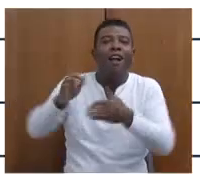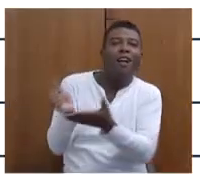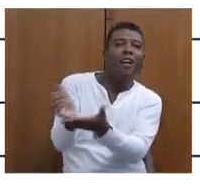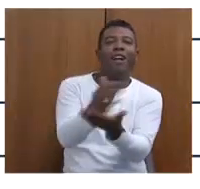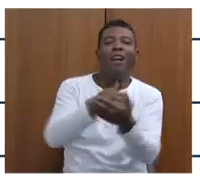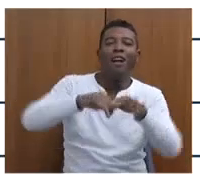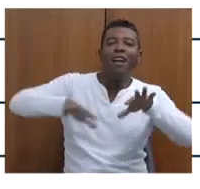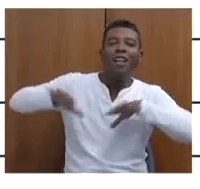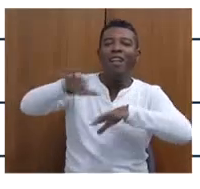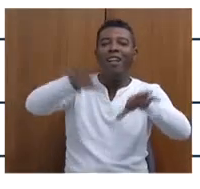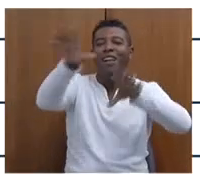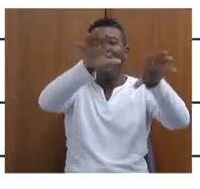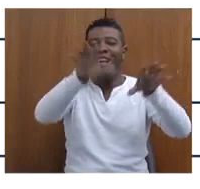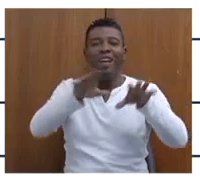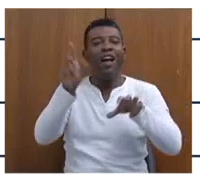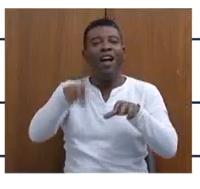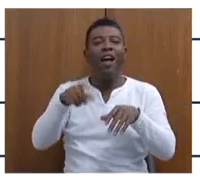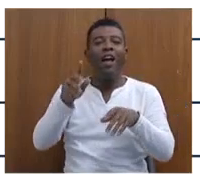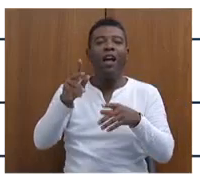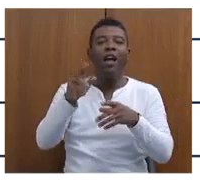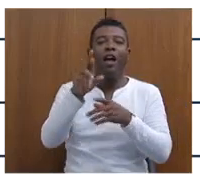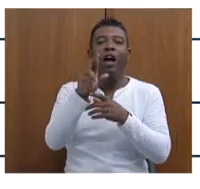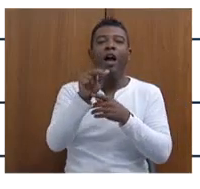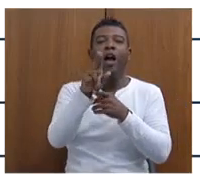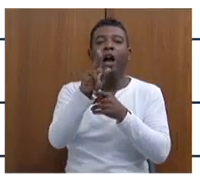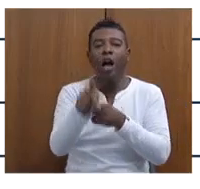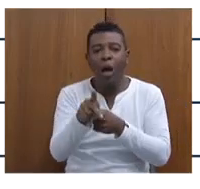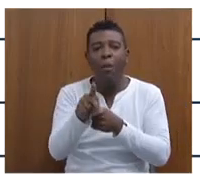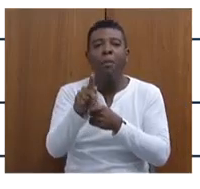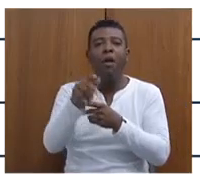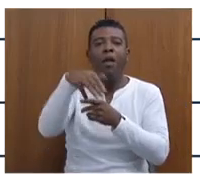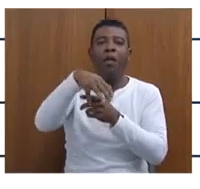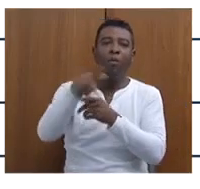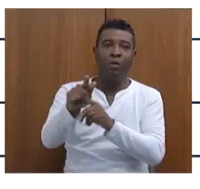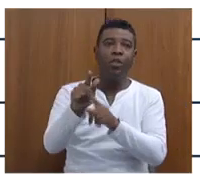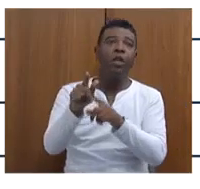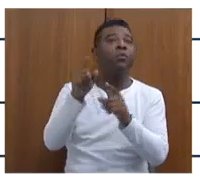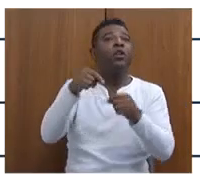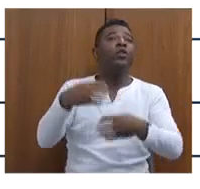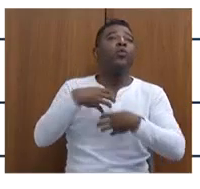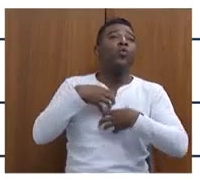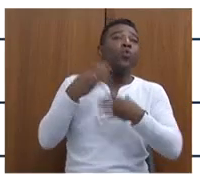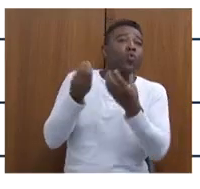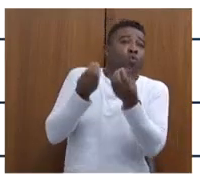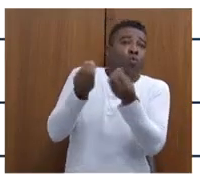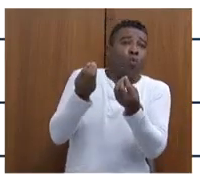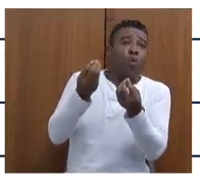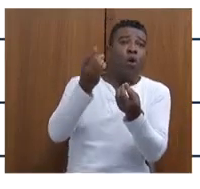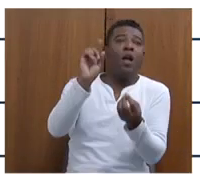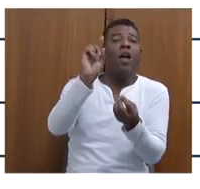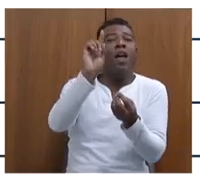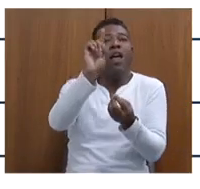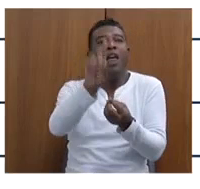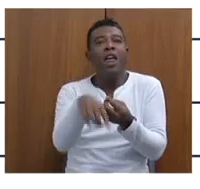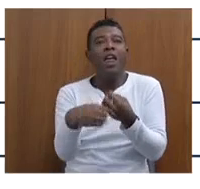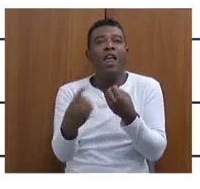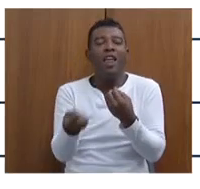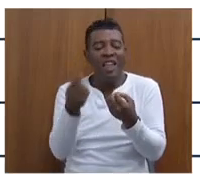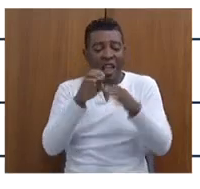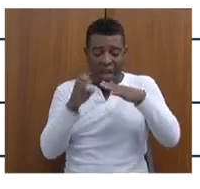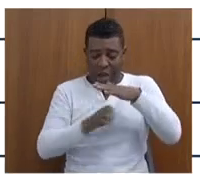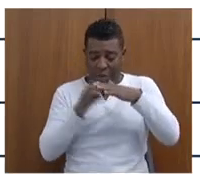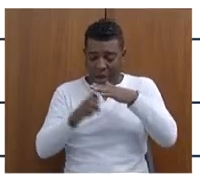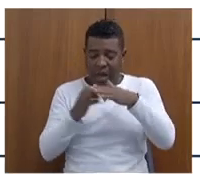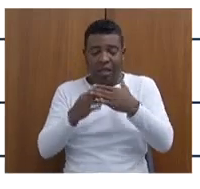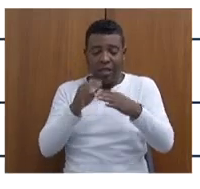pesquisador da empresa que é uma forma de termos empresas que as empresas possam ter pesquisadores